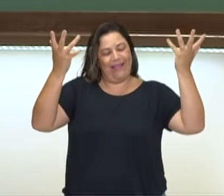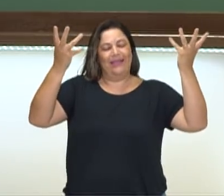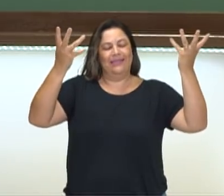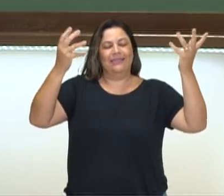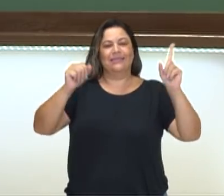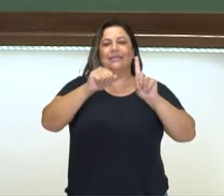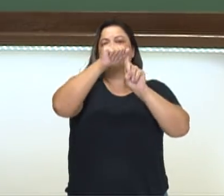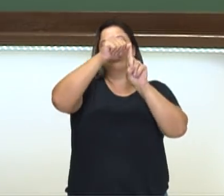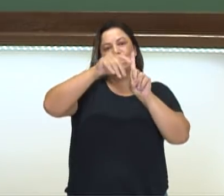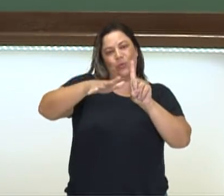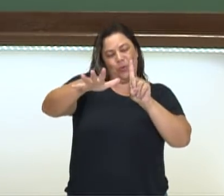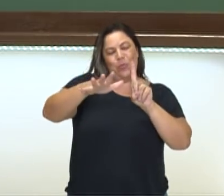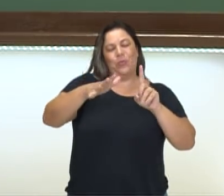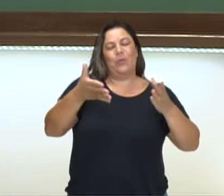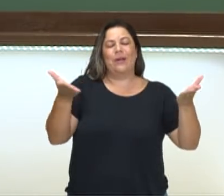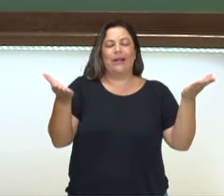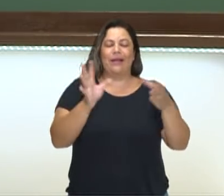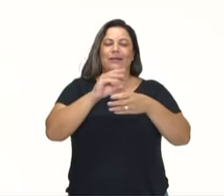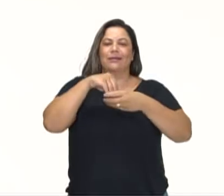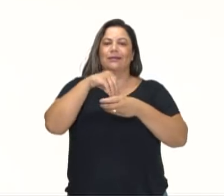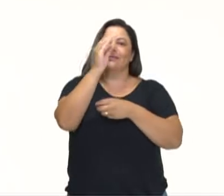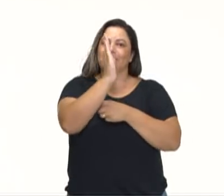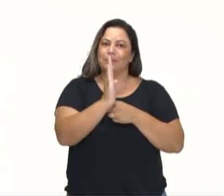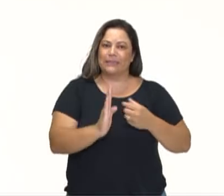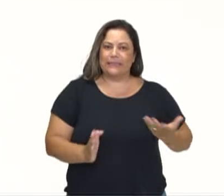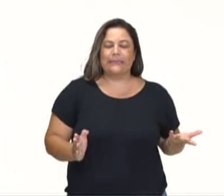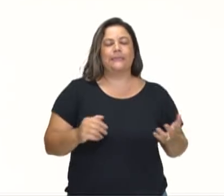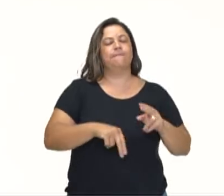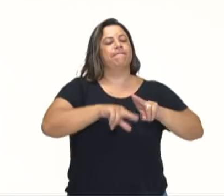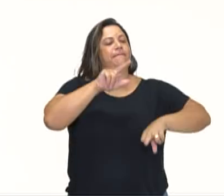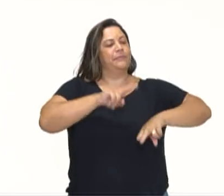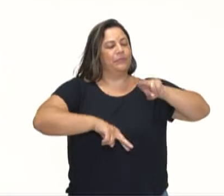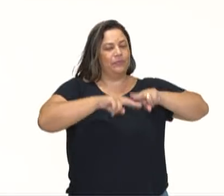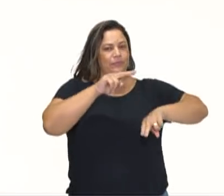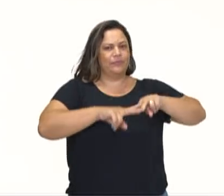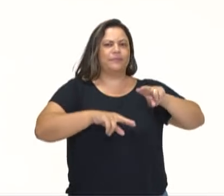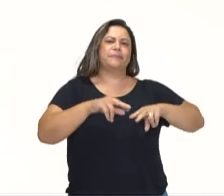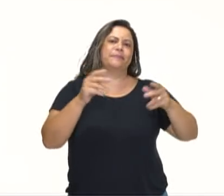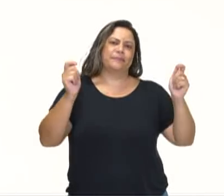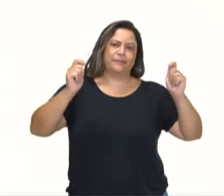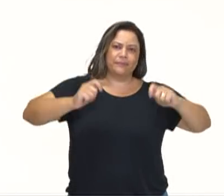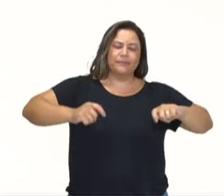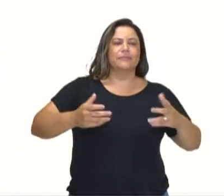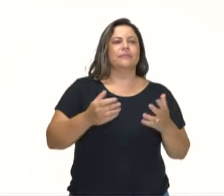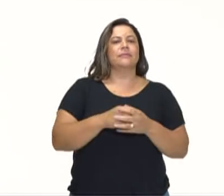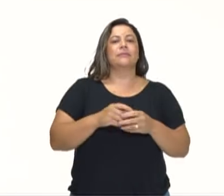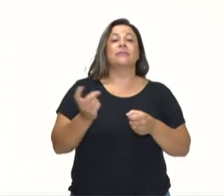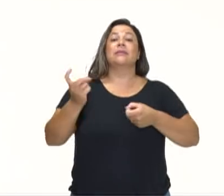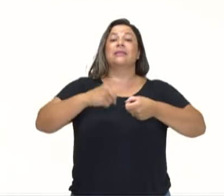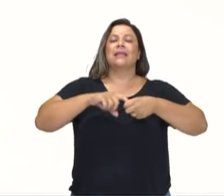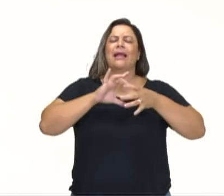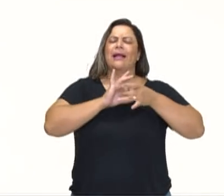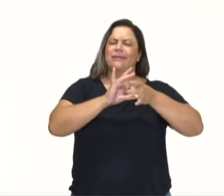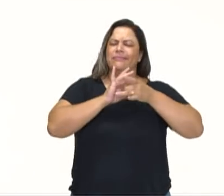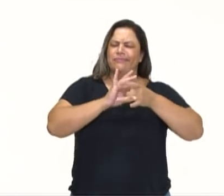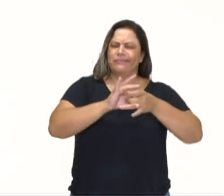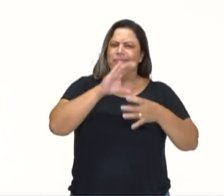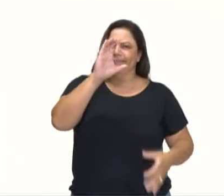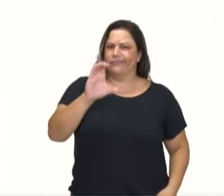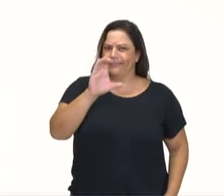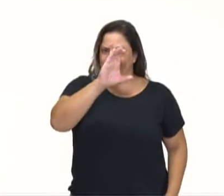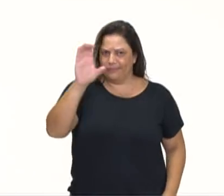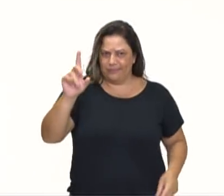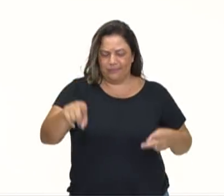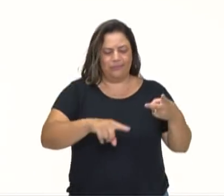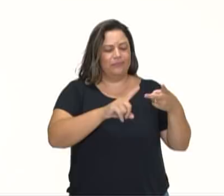populares e folclóricas do Brasil. As festas juninas são muito populares e ela está ligada à religiosidade católica, letra